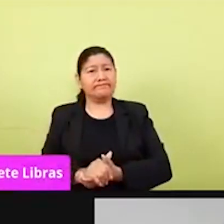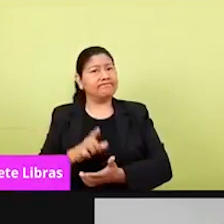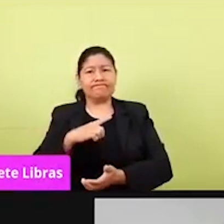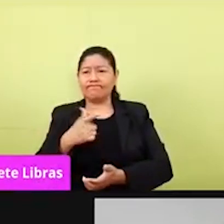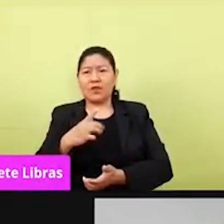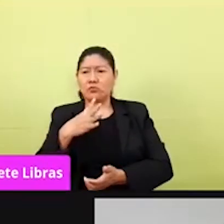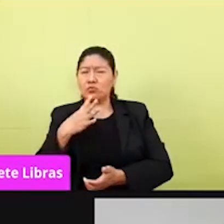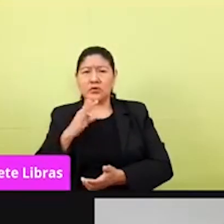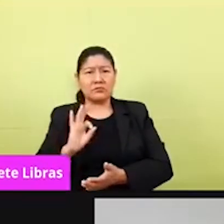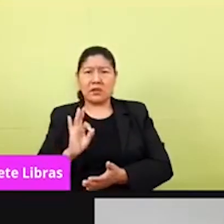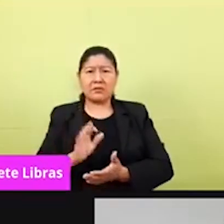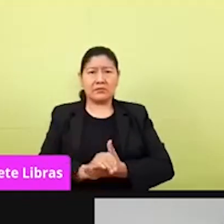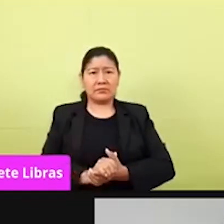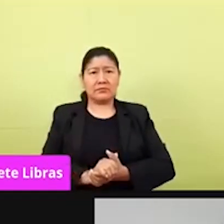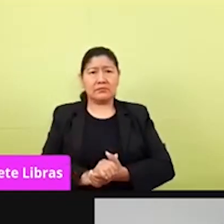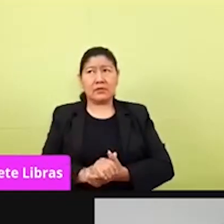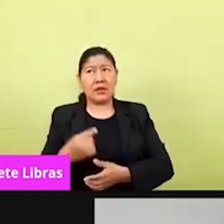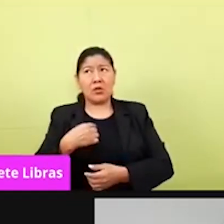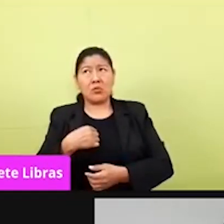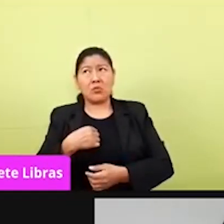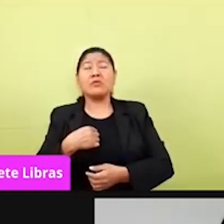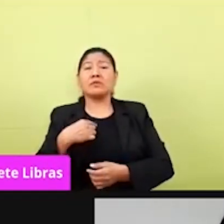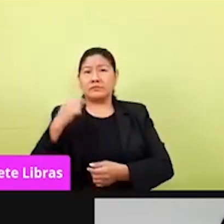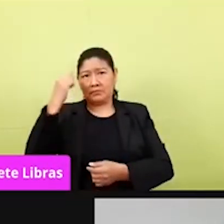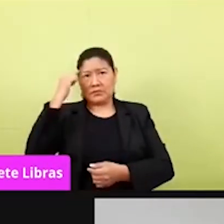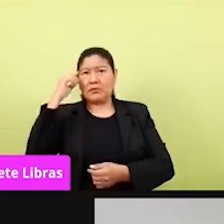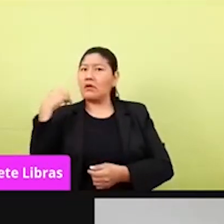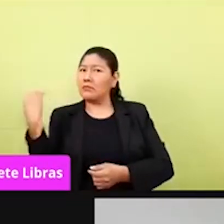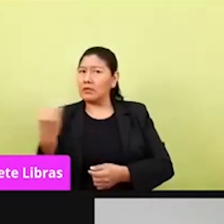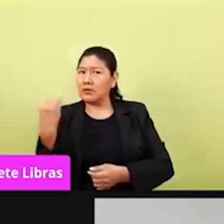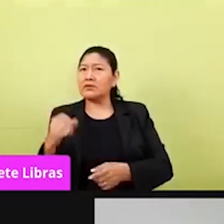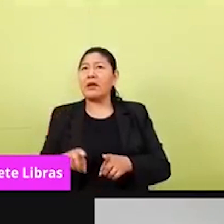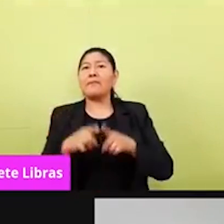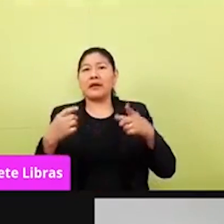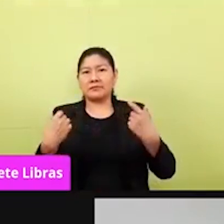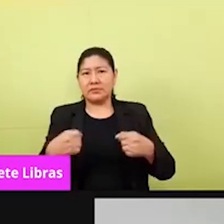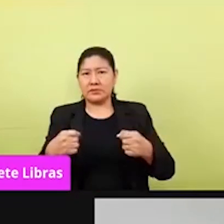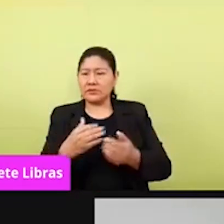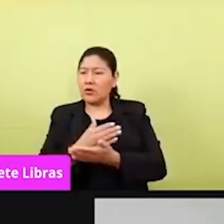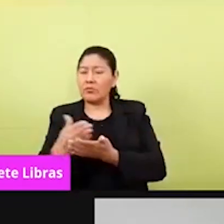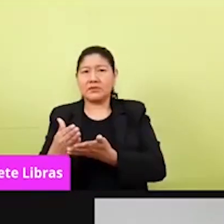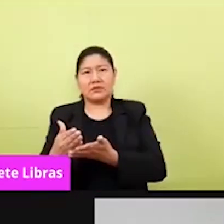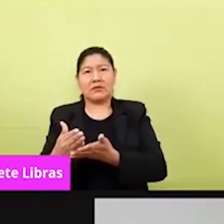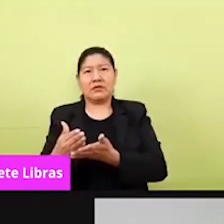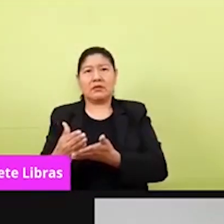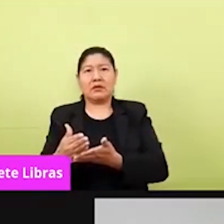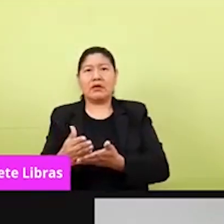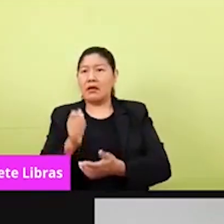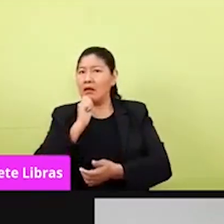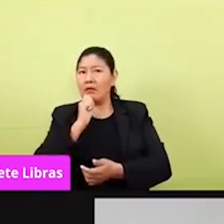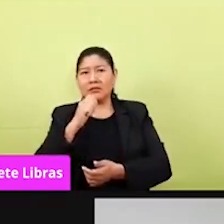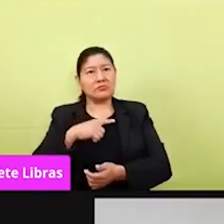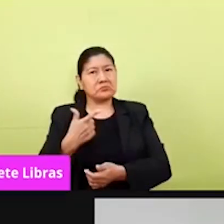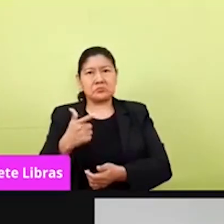por violência, né, e eu acho extremamente importante que isso seja imediatamente construído. E aí alguém falou aí no começo,